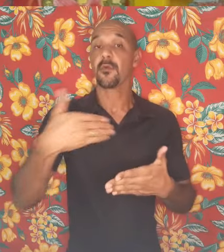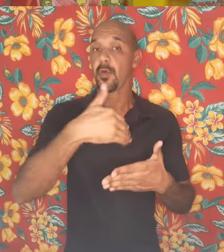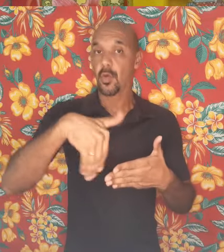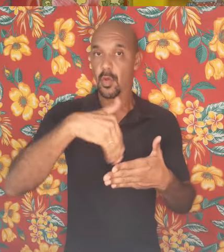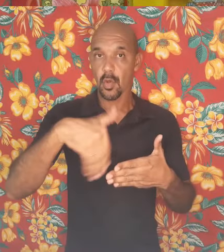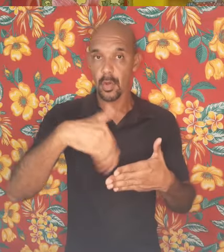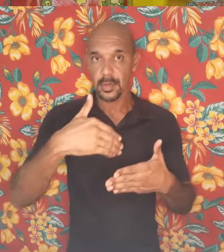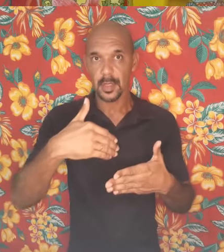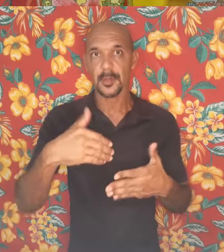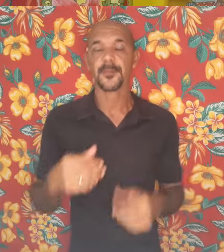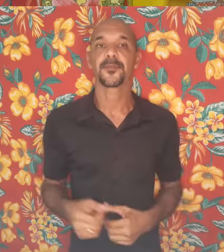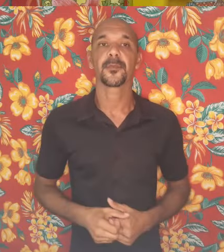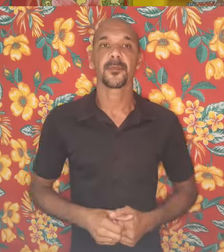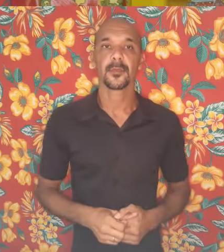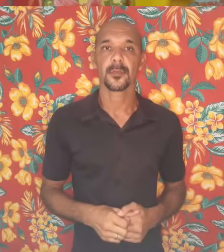gente começa com o estilete.